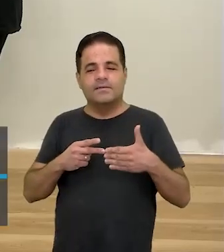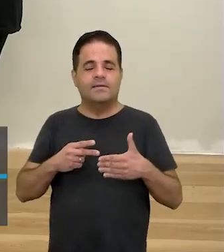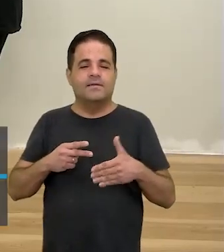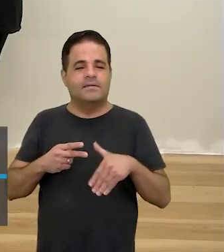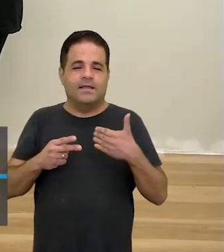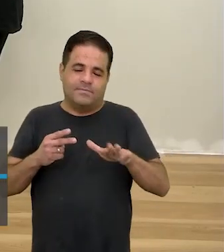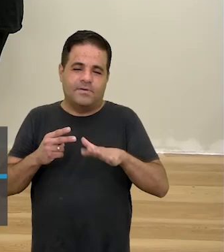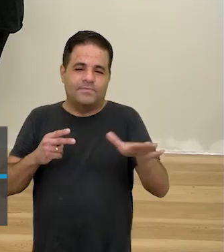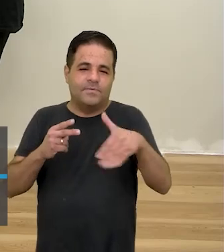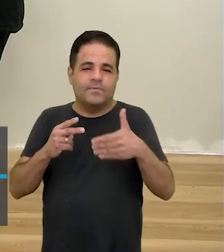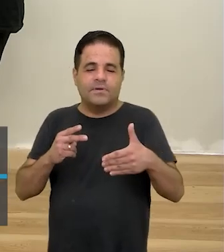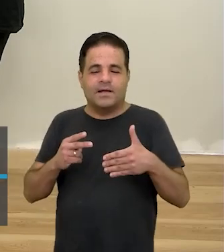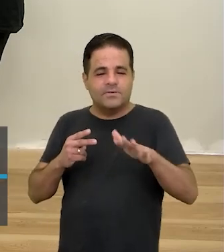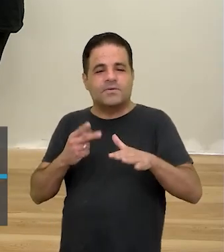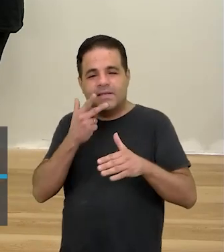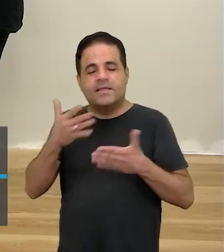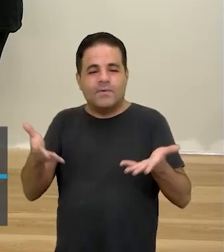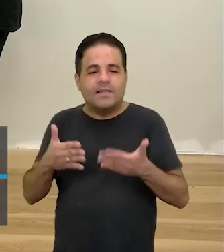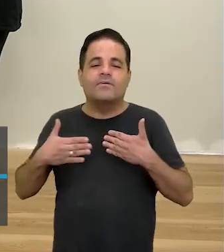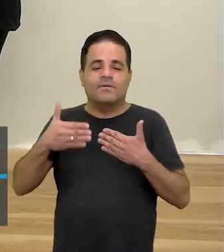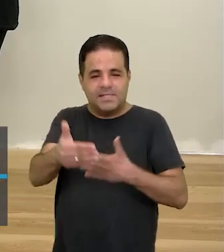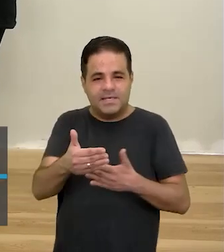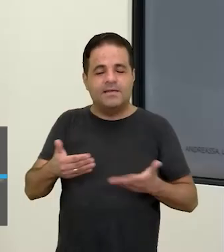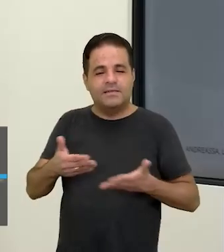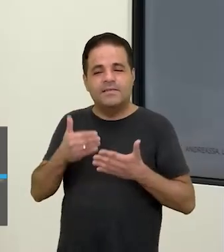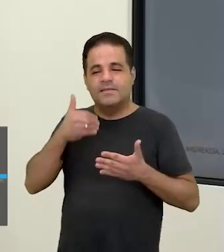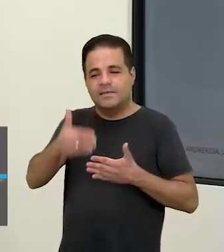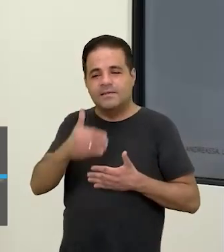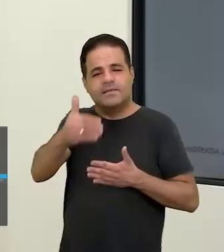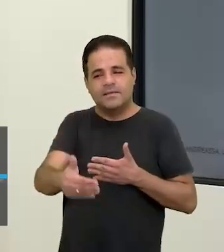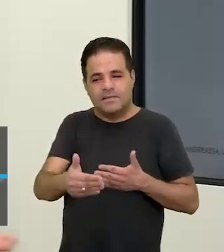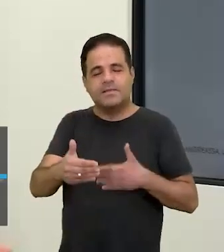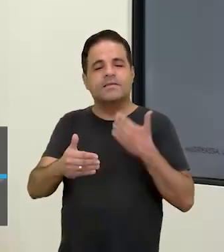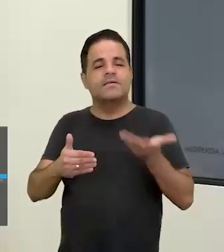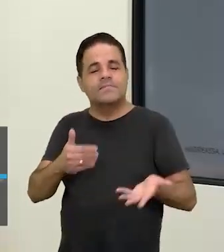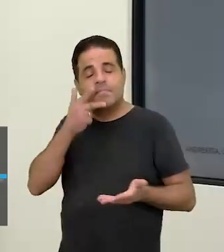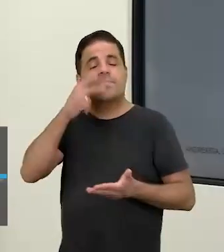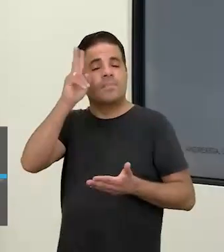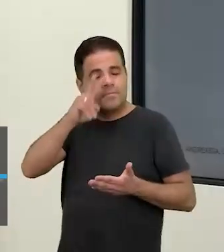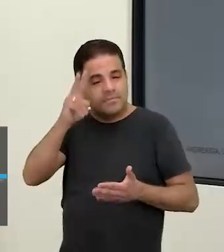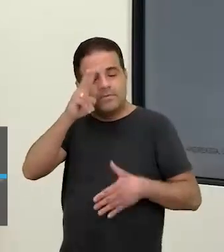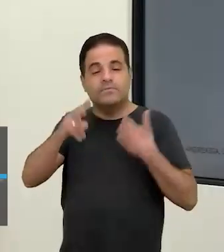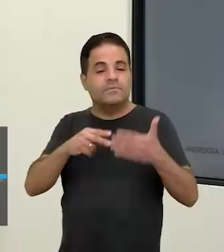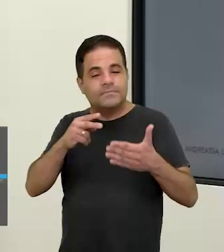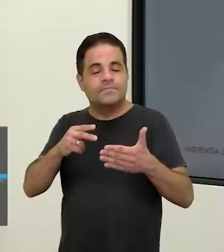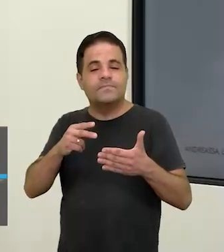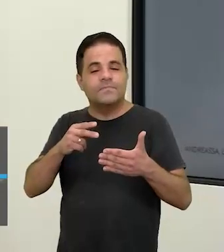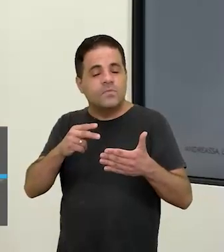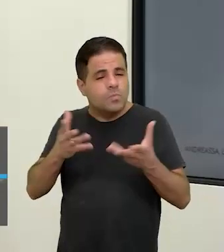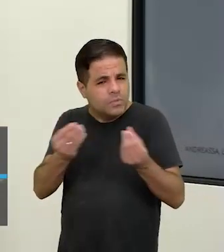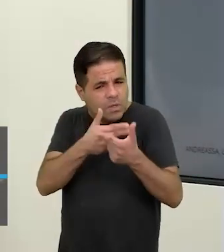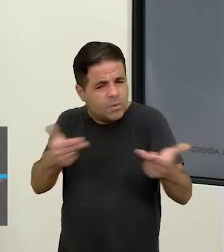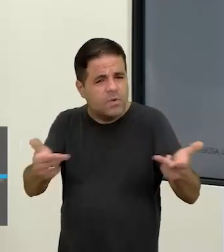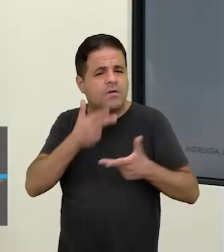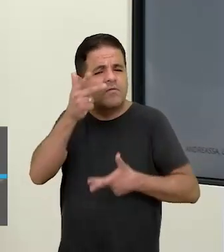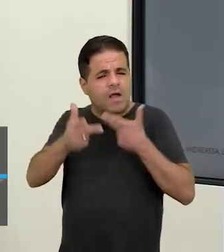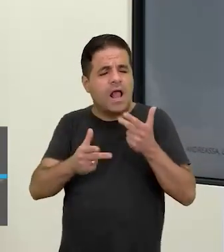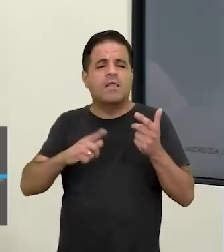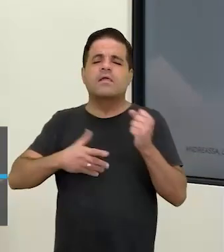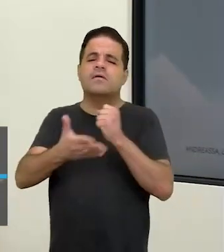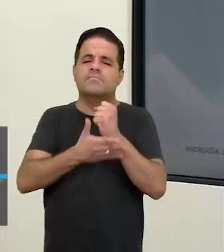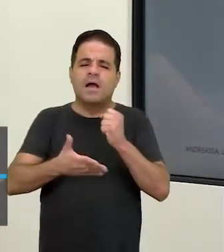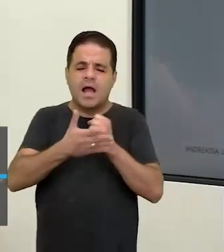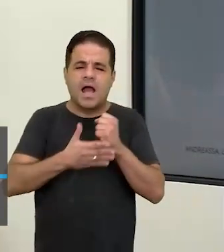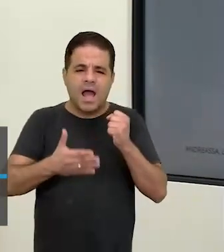pensaram muito sobre política, como, por exemplo, Aristóteles, né, que tem um livro que se chama Política, e muito do que a gente fala hoje também tem base